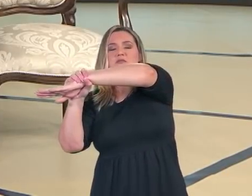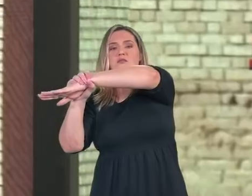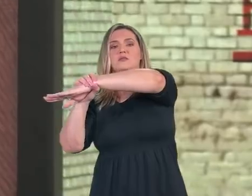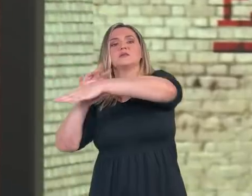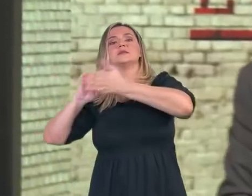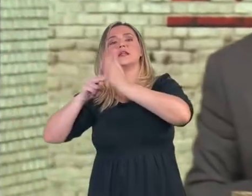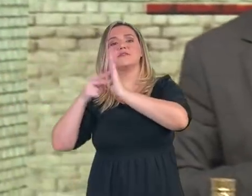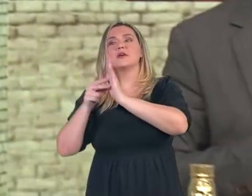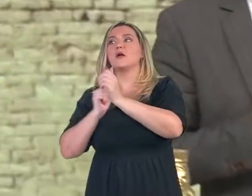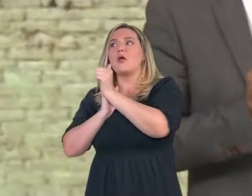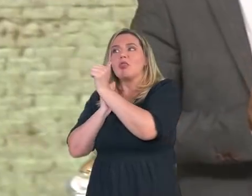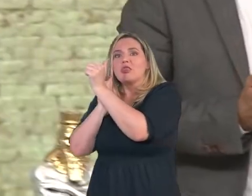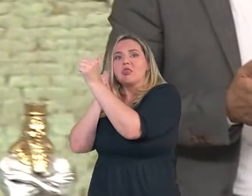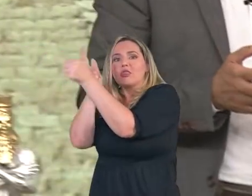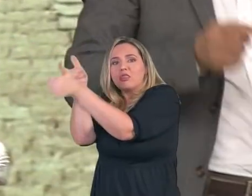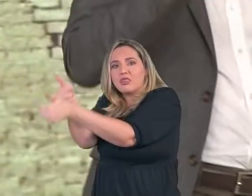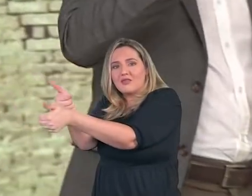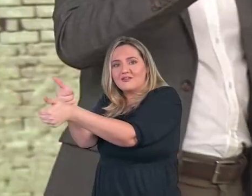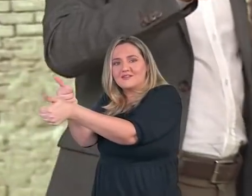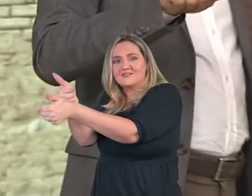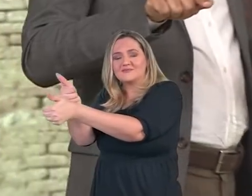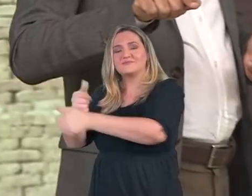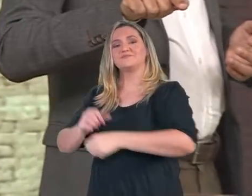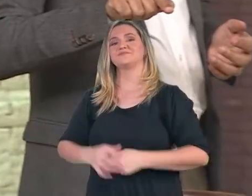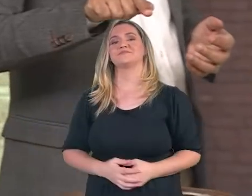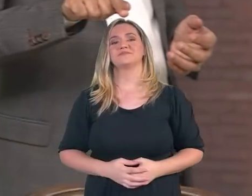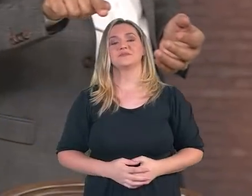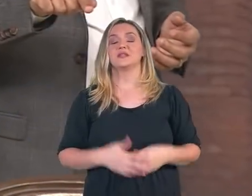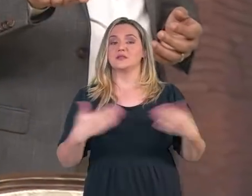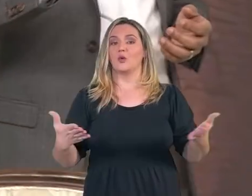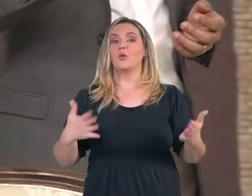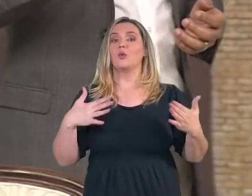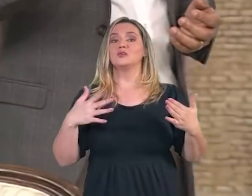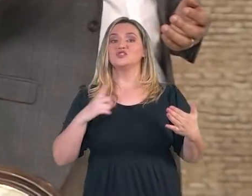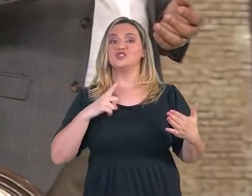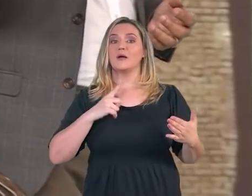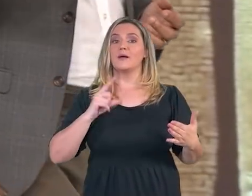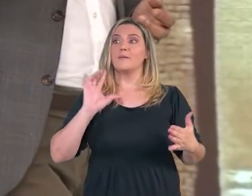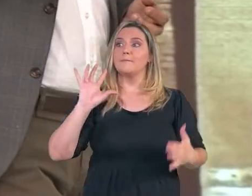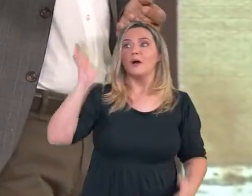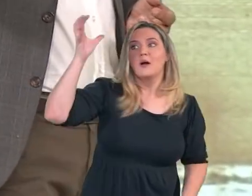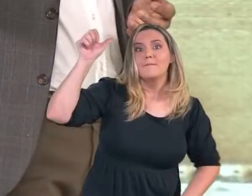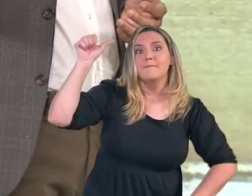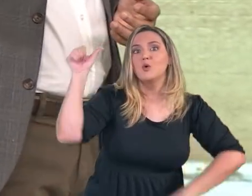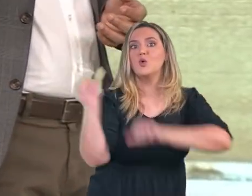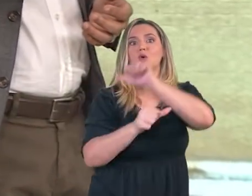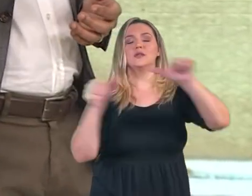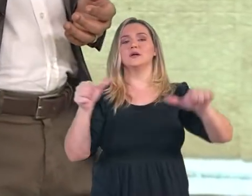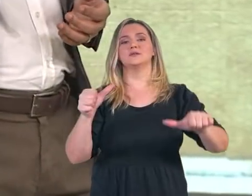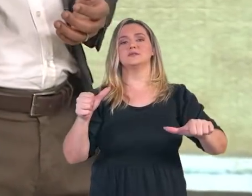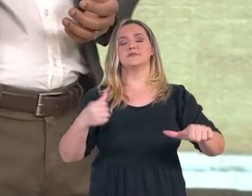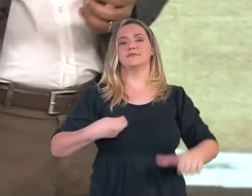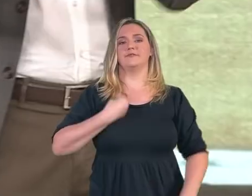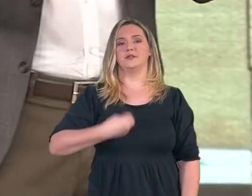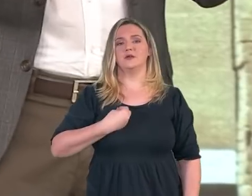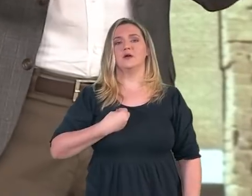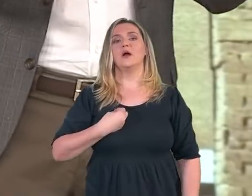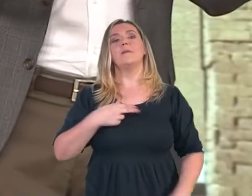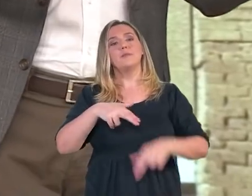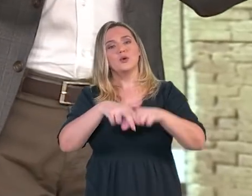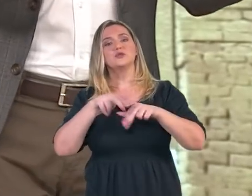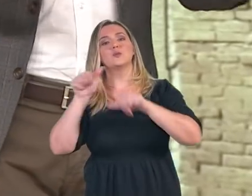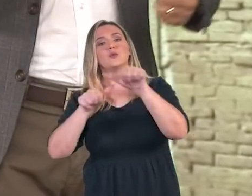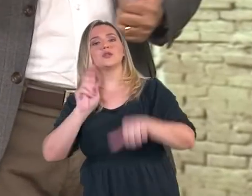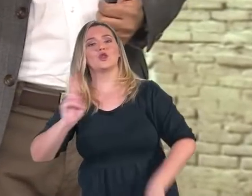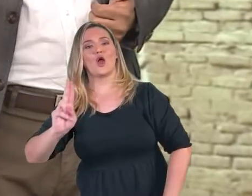frente. Quando uma mudança muito grande ocorria na vida do indivíduo, ele era chamado também a mudar de nome. Por isso que na Bíblia, Abrão